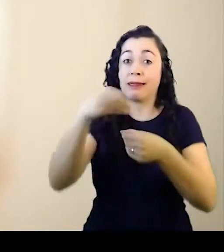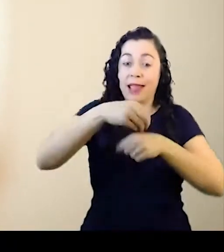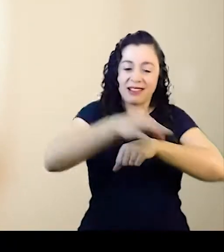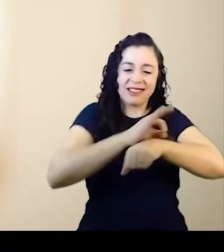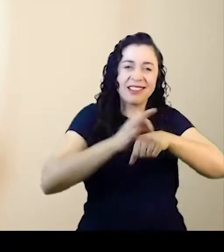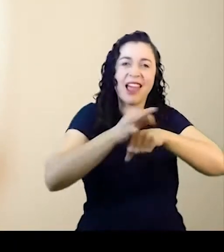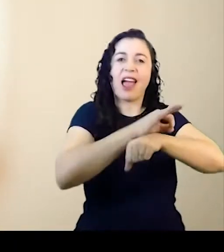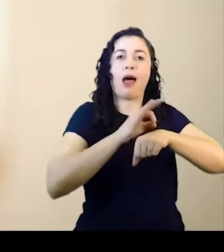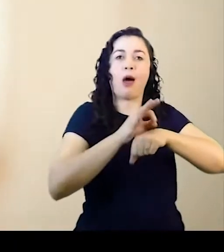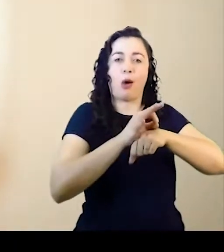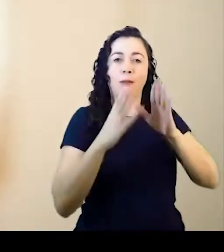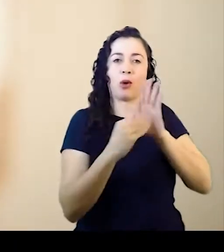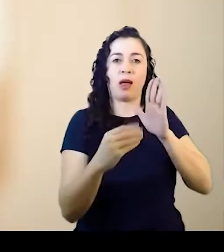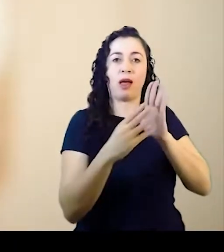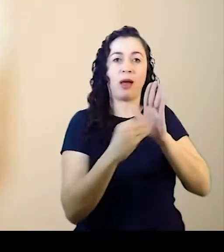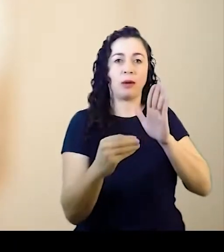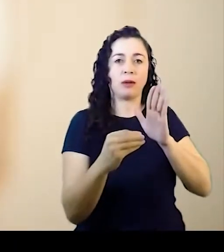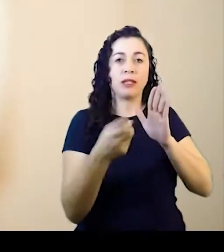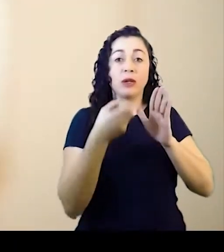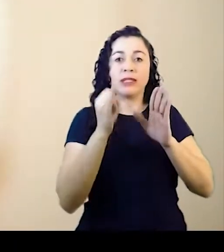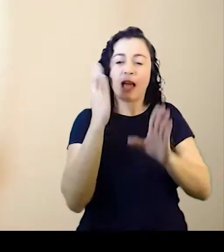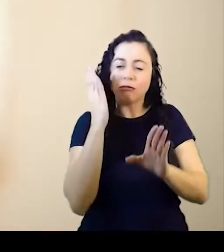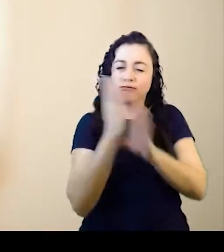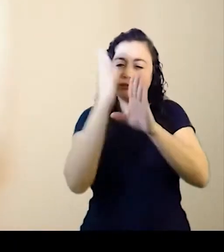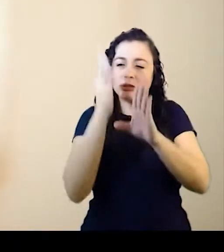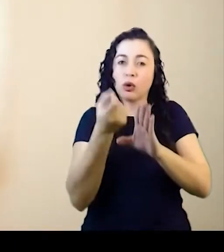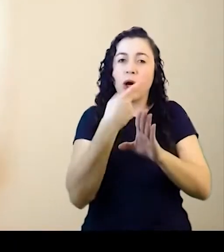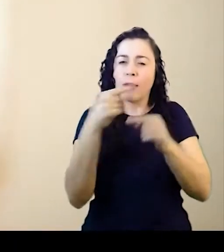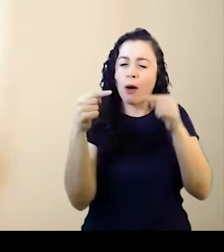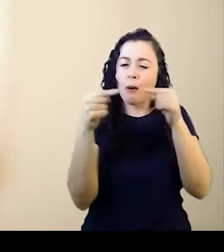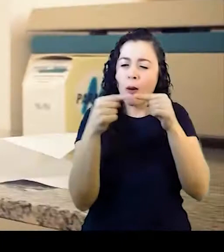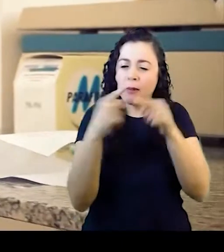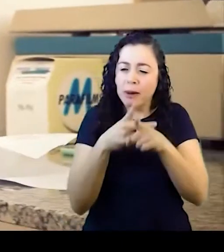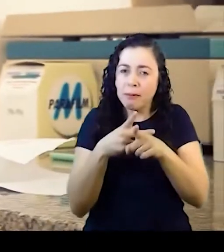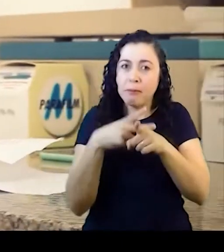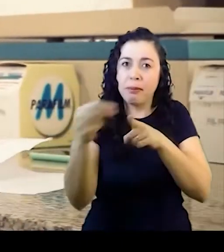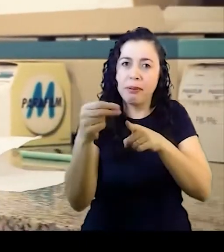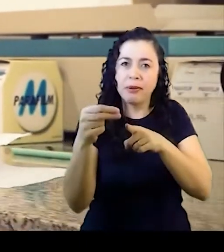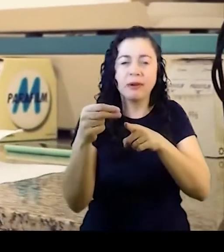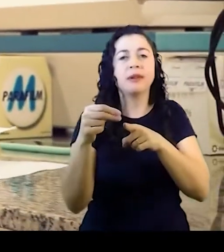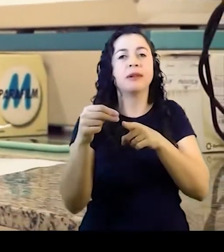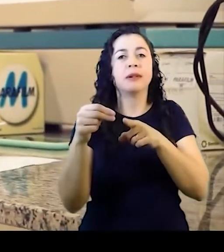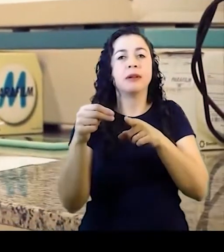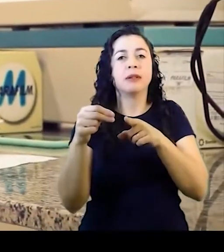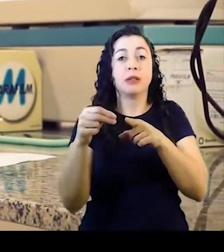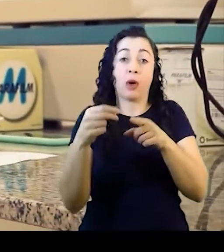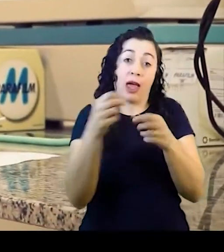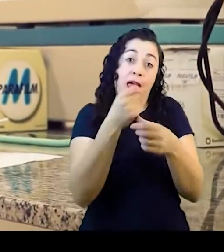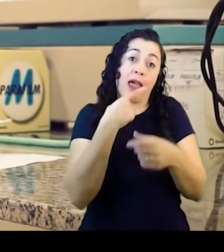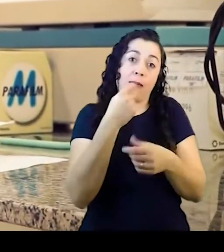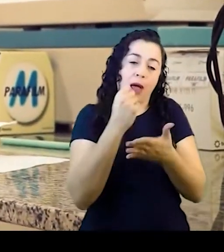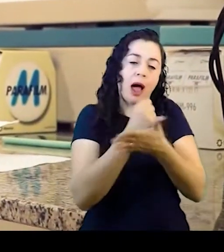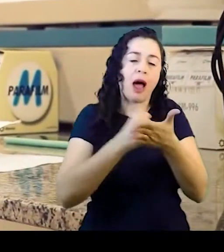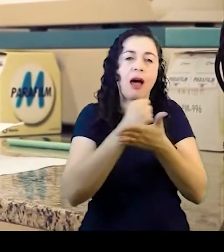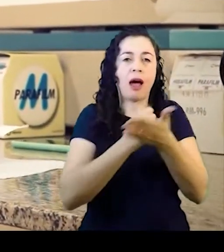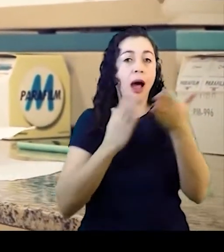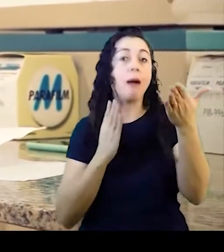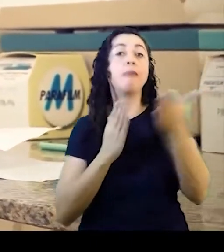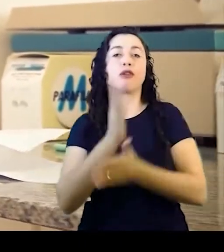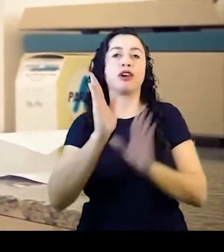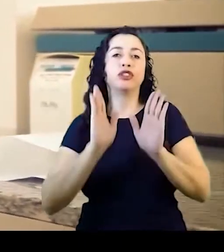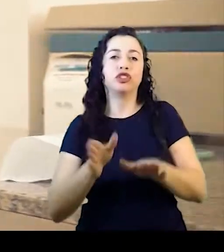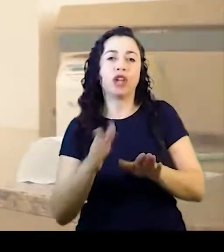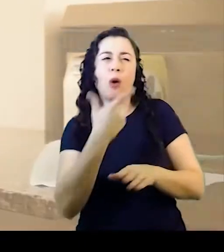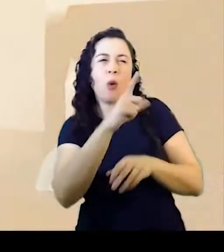Identificando esses medicamentos que interferem com a replicação viral, como eles já são aprovados para uso em outras doenças, eles